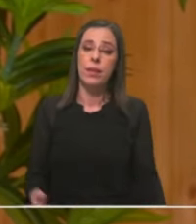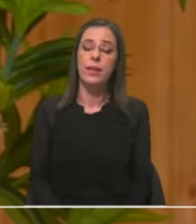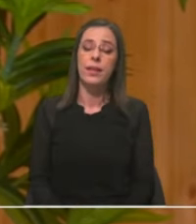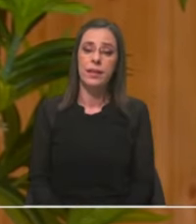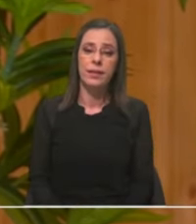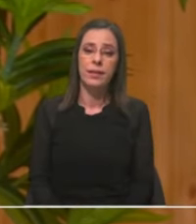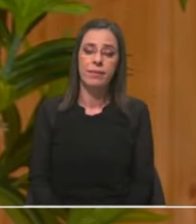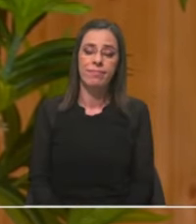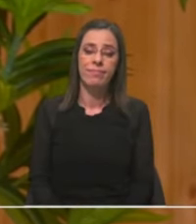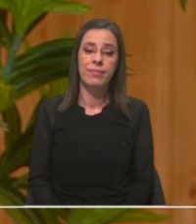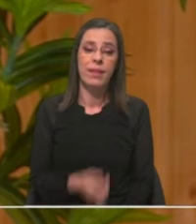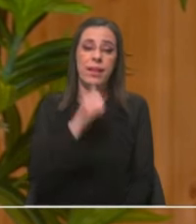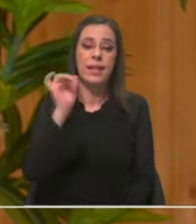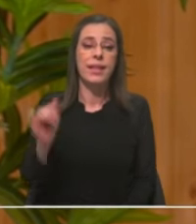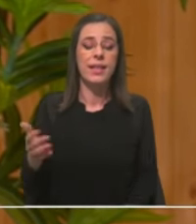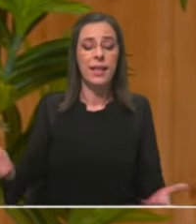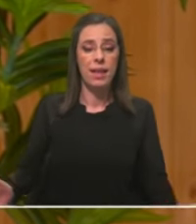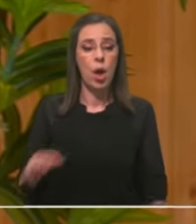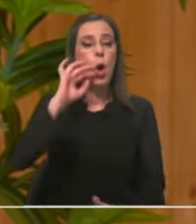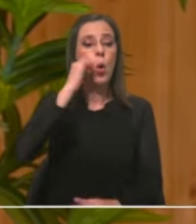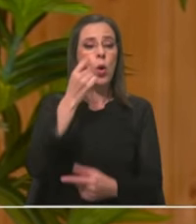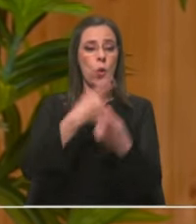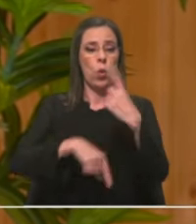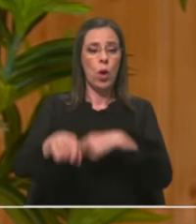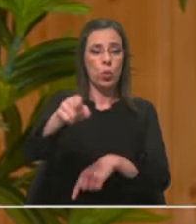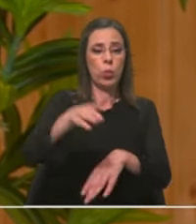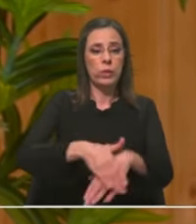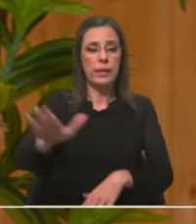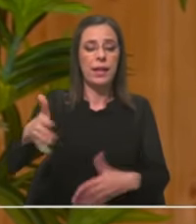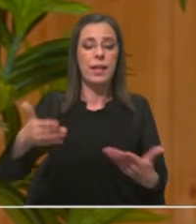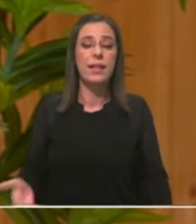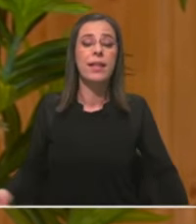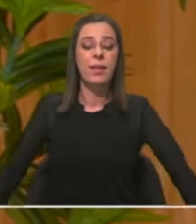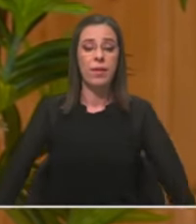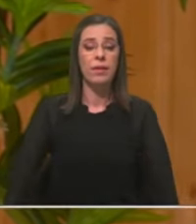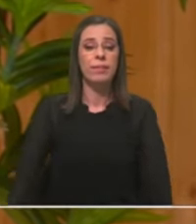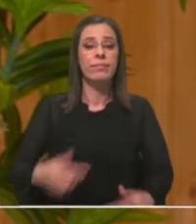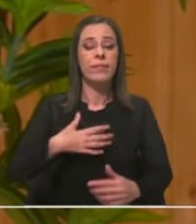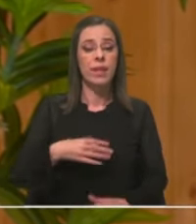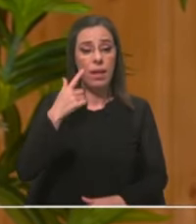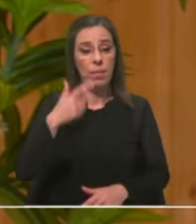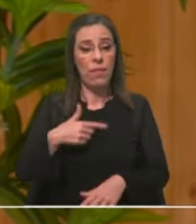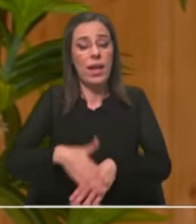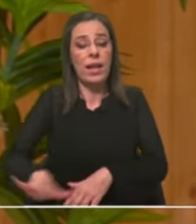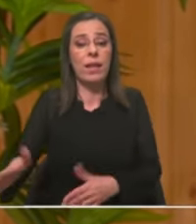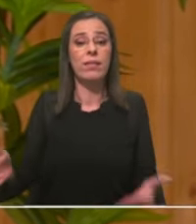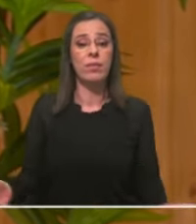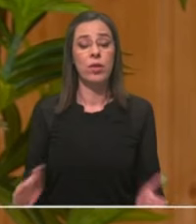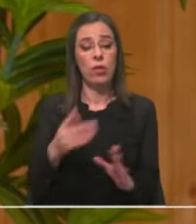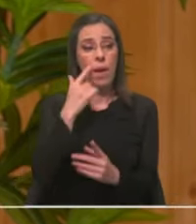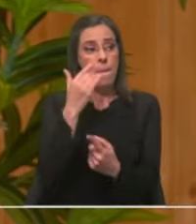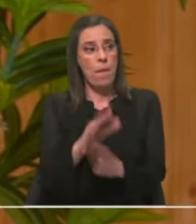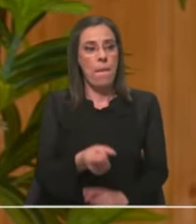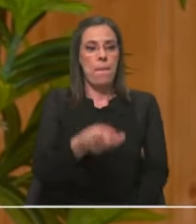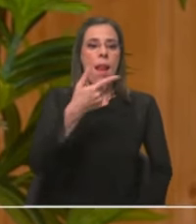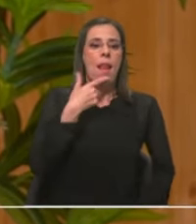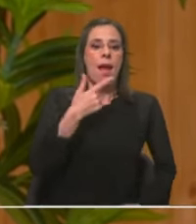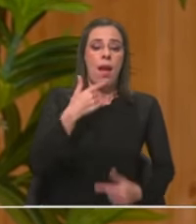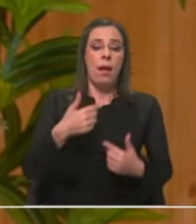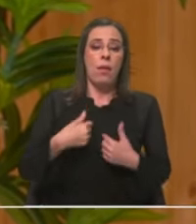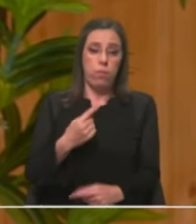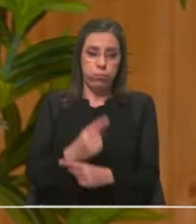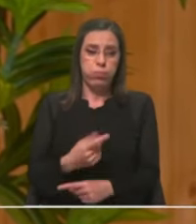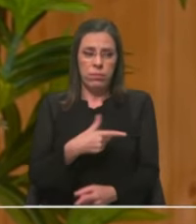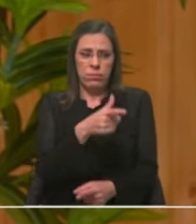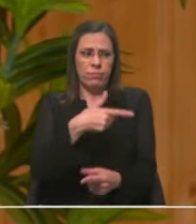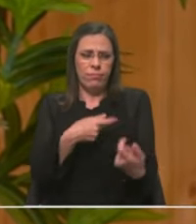teve, mas e era uma decisão dela. E acabou por ter como consequência a tua expulsão. Sim, agora. Era uma pessoa que me queria ver fora da Quinta, não é? Que já o tinha demonstrado várias vezes, e eu, do meu lado,